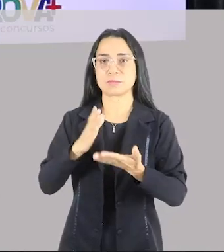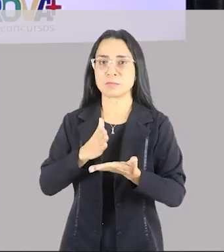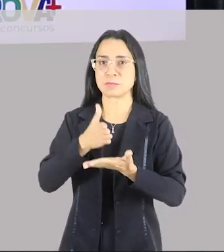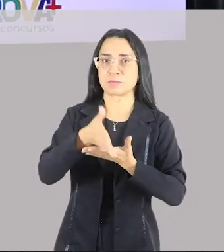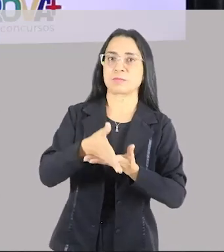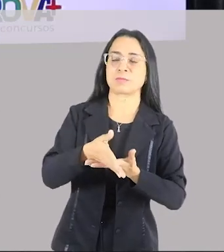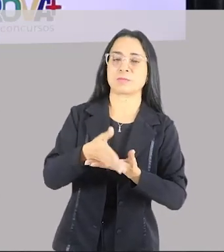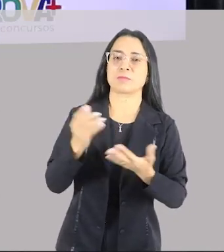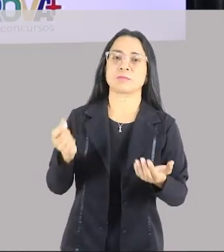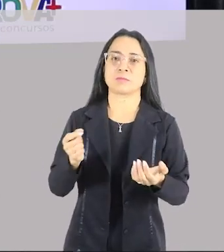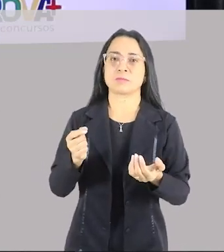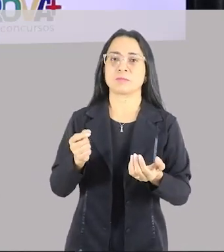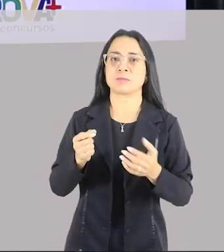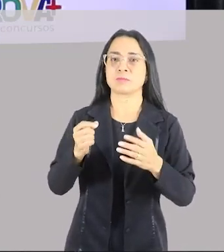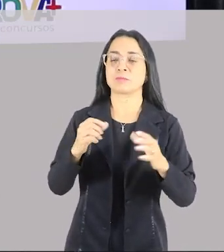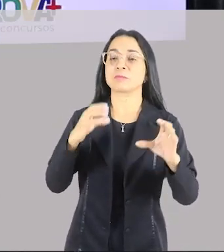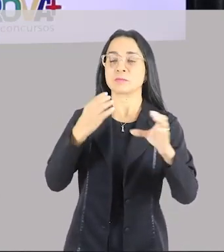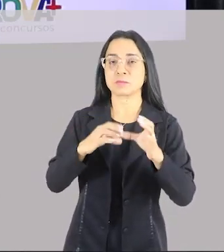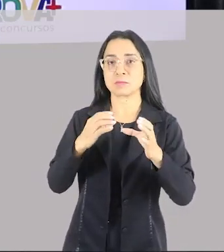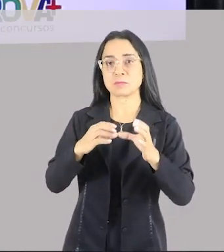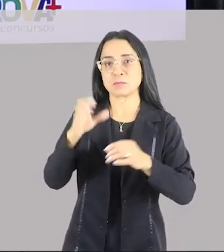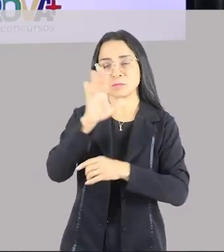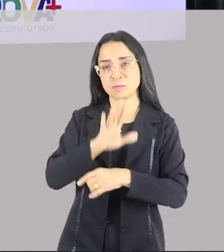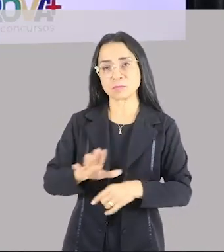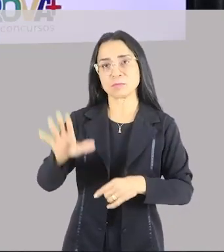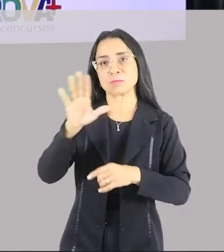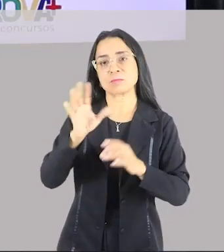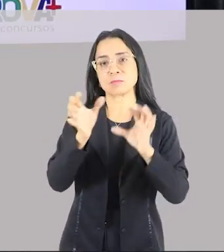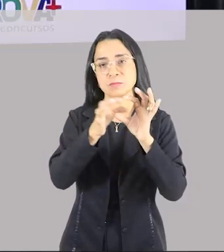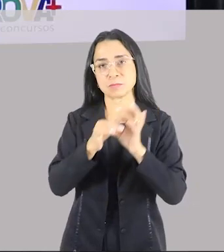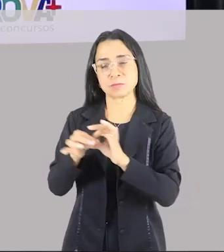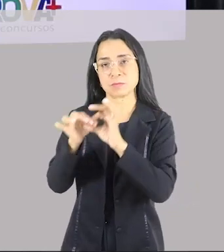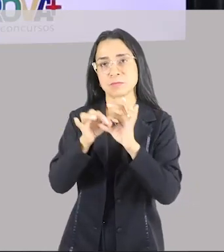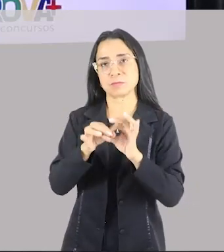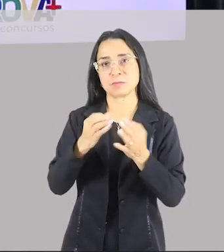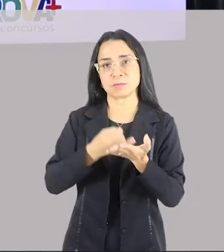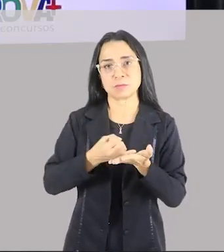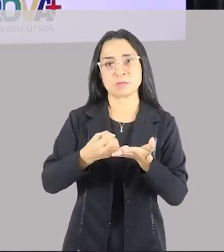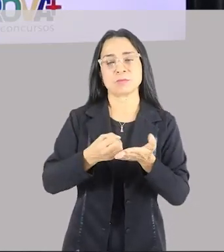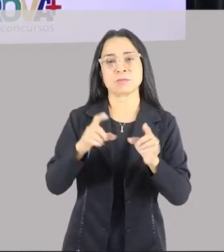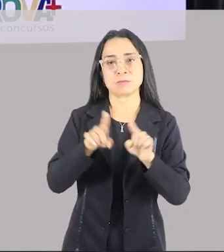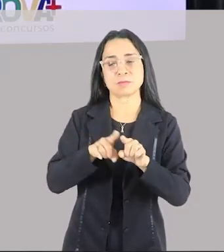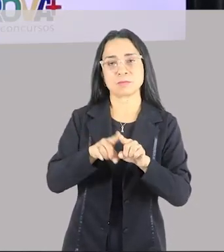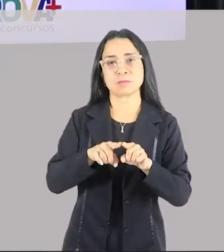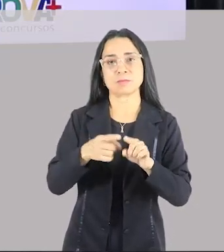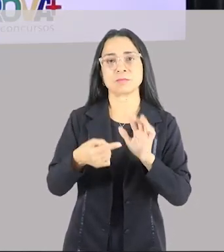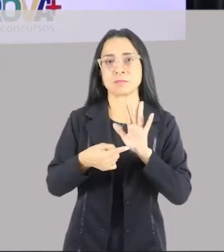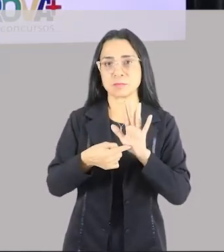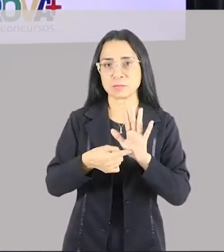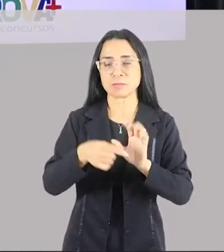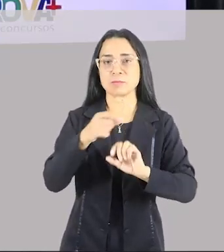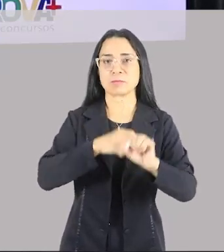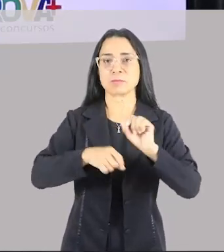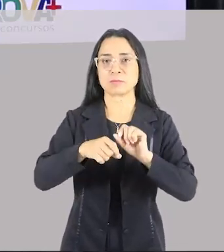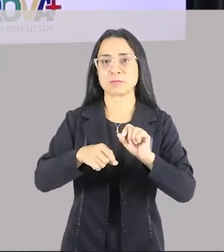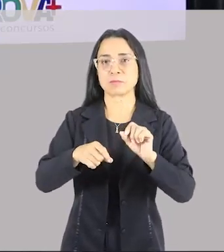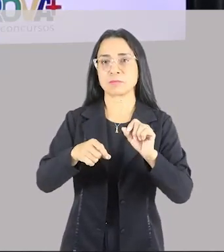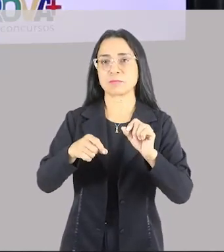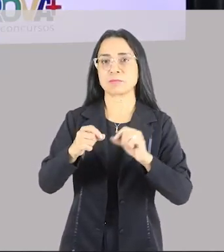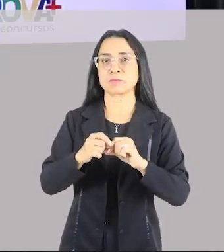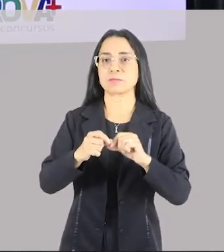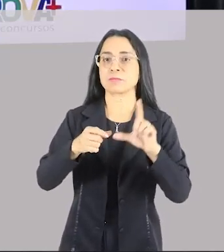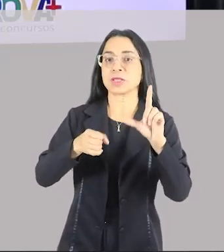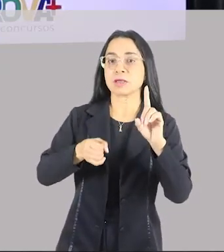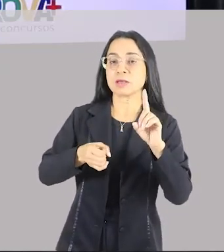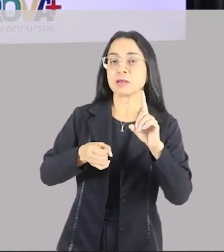no concurso nacional unificado. Nessa iniciativa também disponibilizo aqui para vocês, na descrição desse vídeo, por meio de